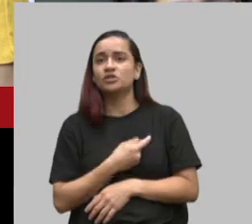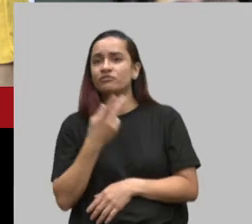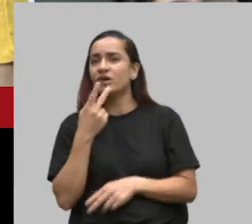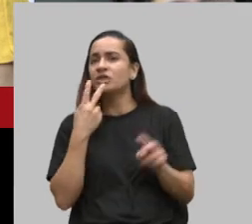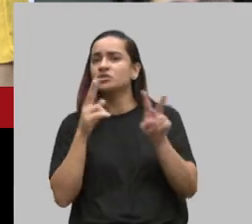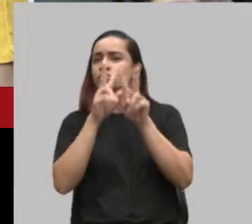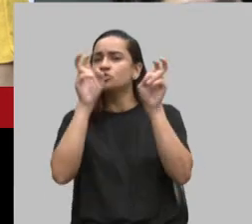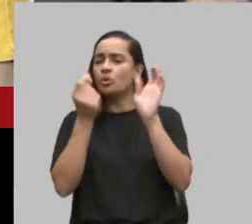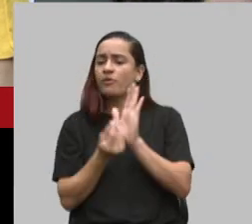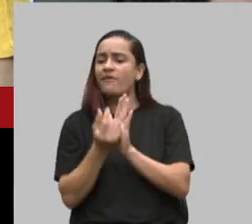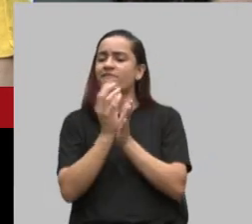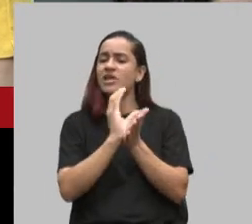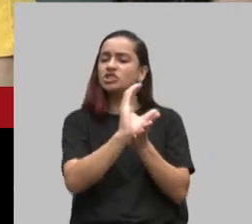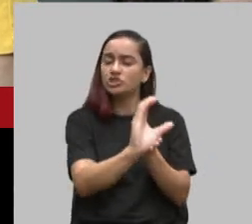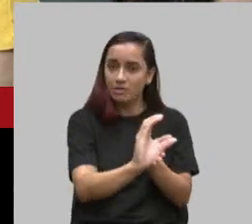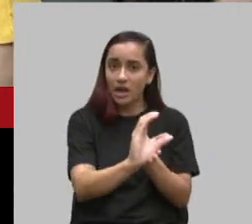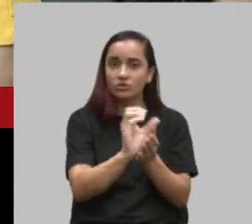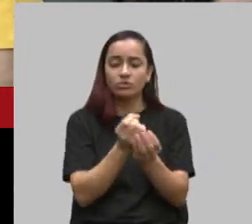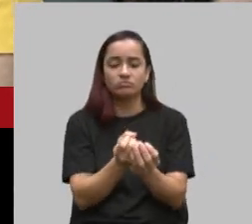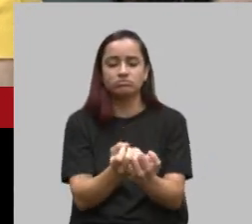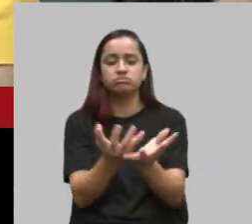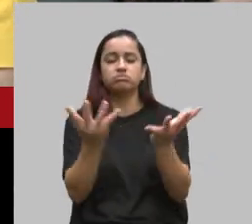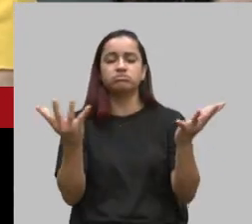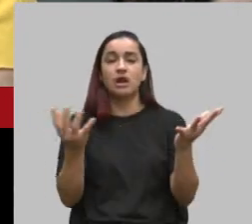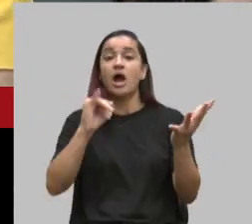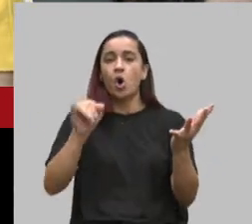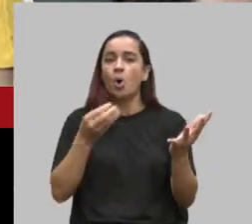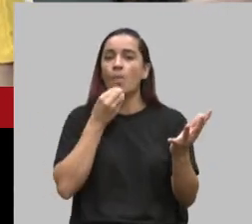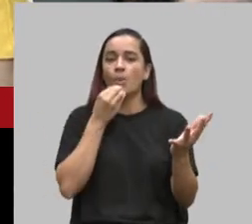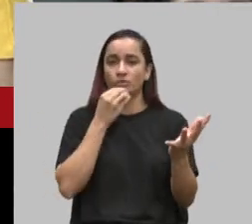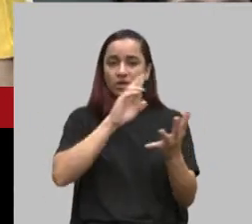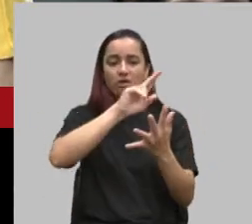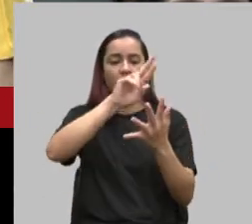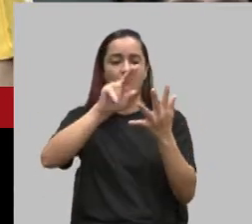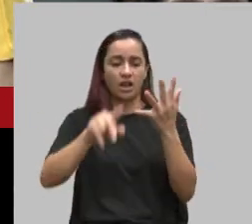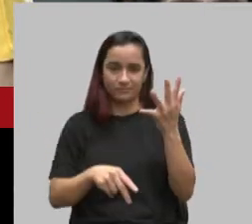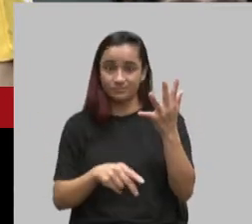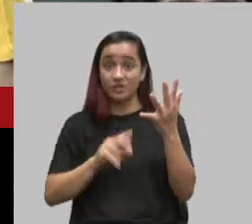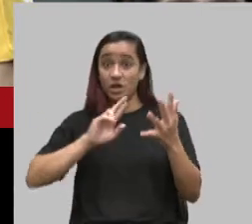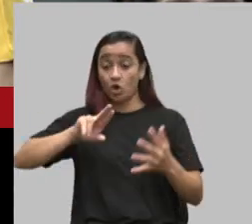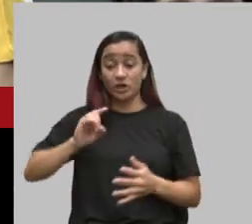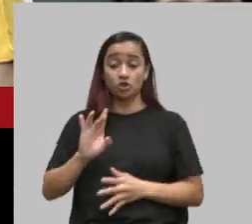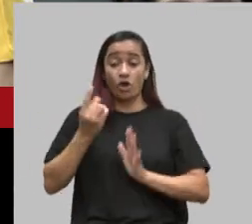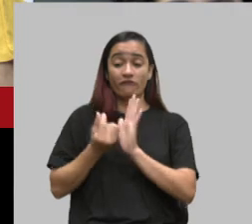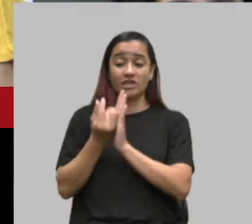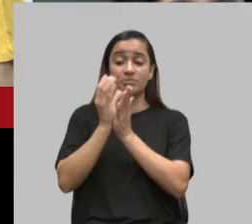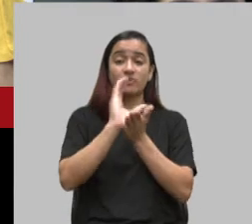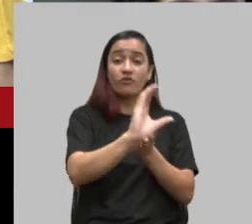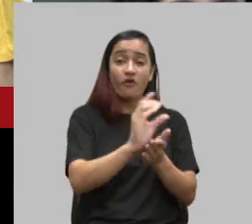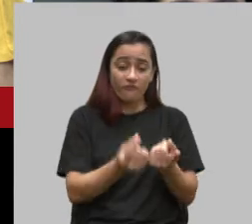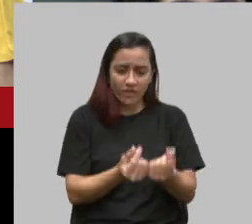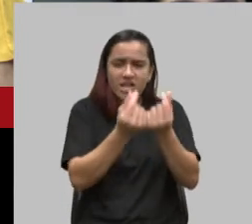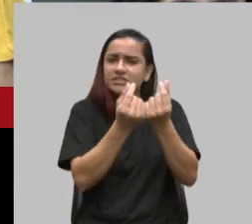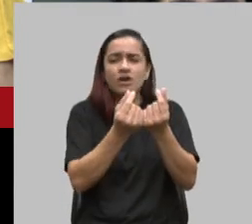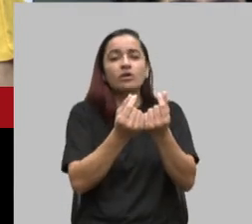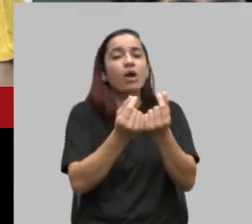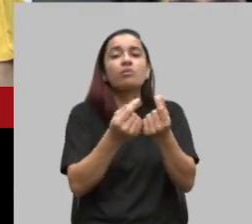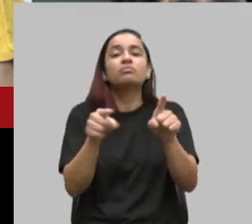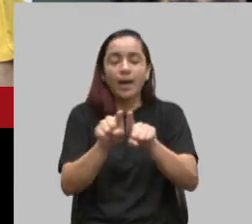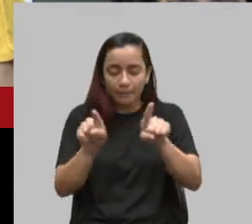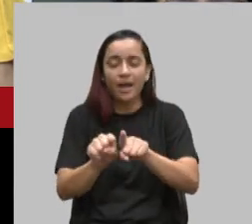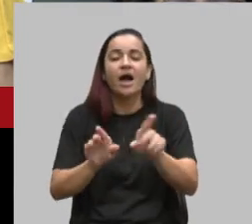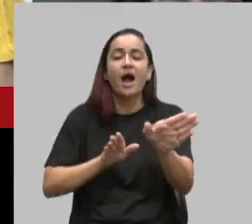isso abre um leque de oportunidades não somente o investimento financeiro mas por exemplo o de acessibilidade